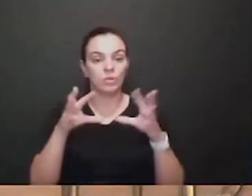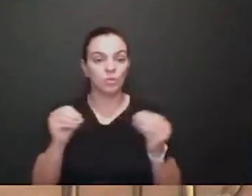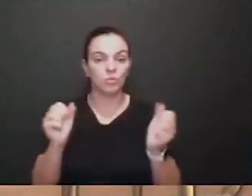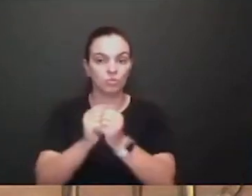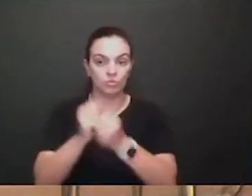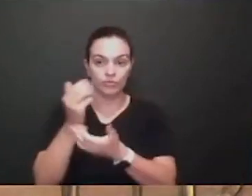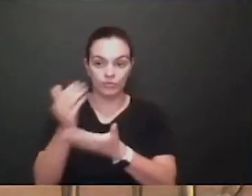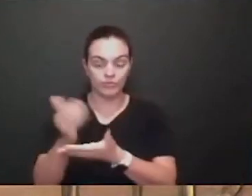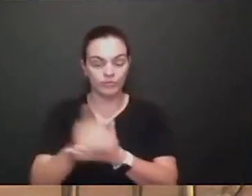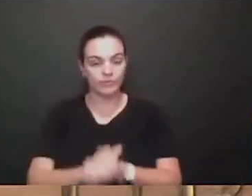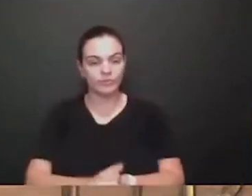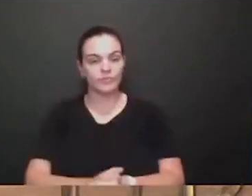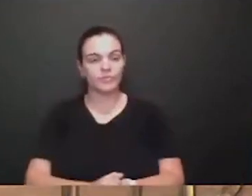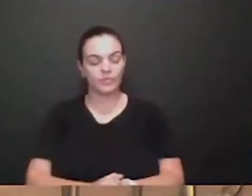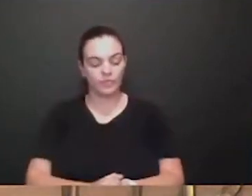relatório.